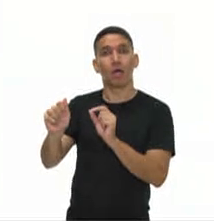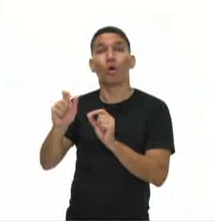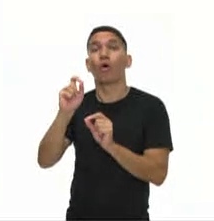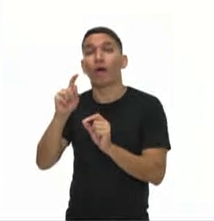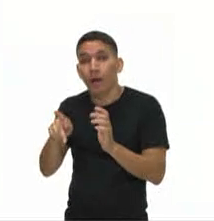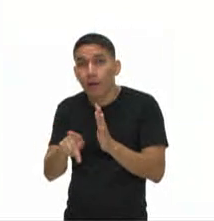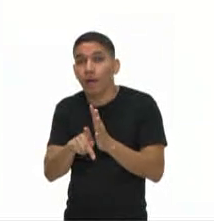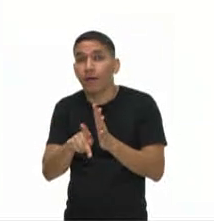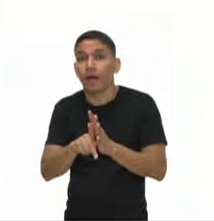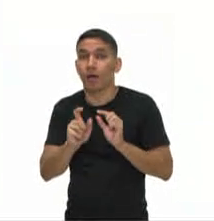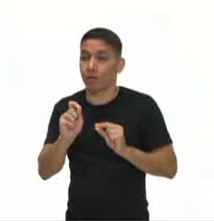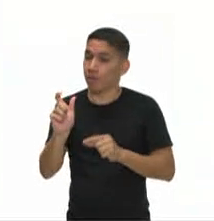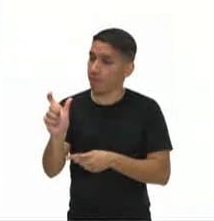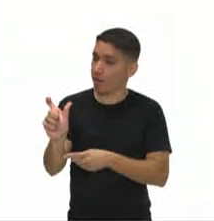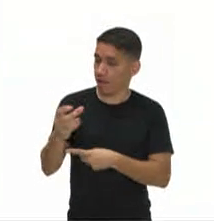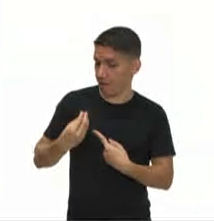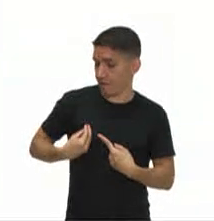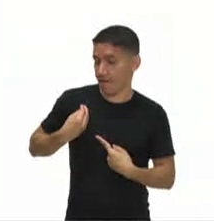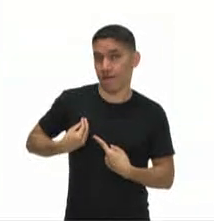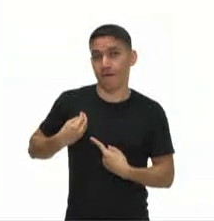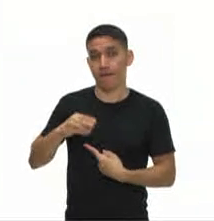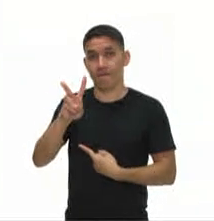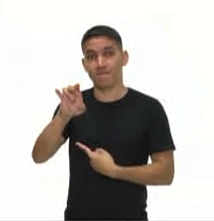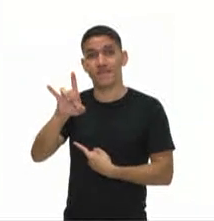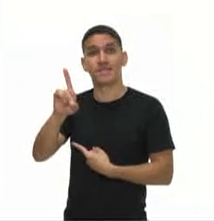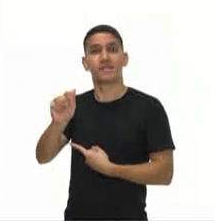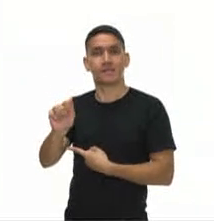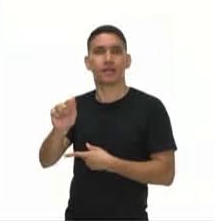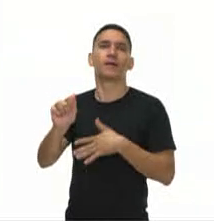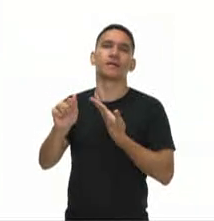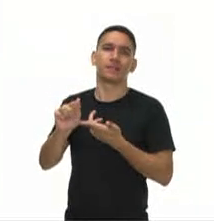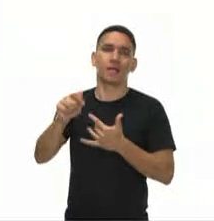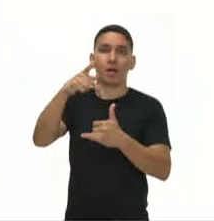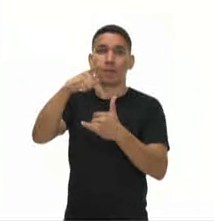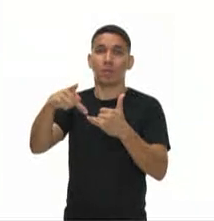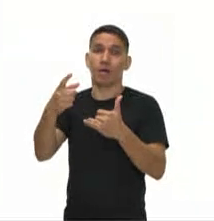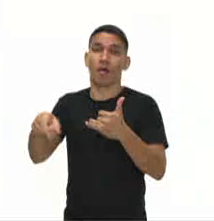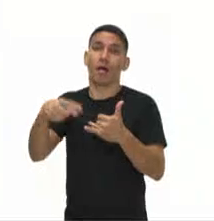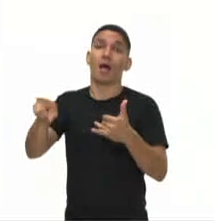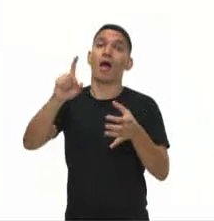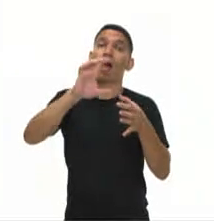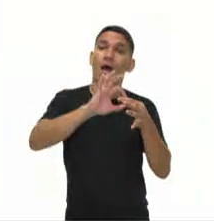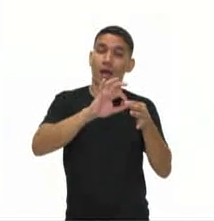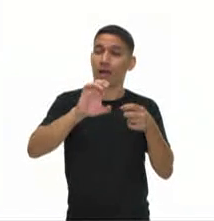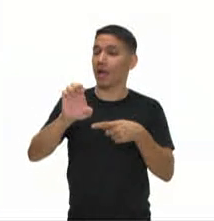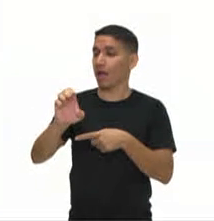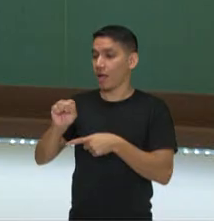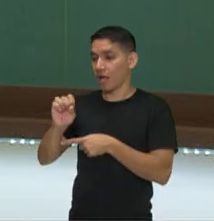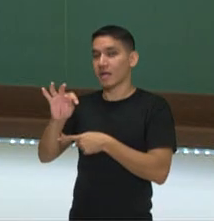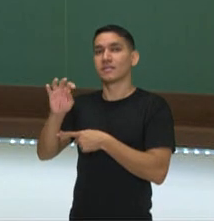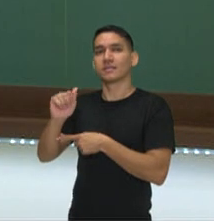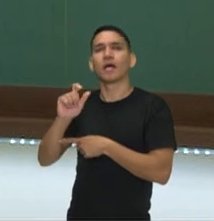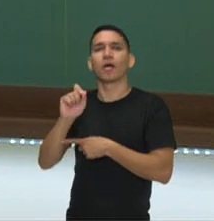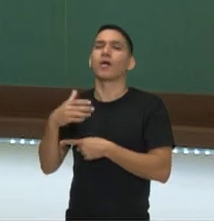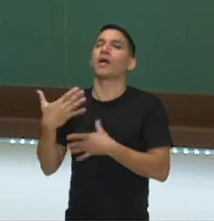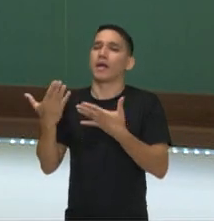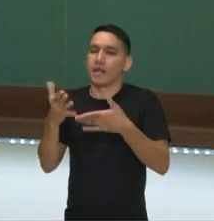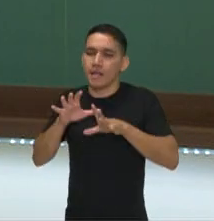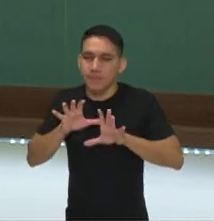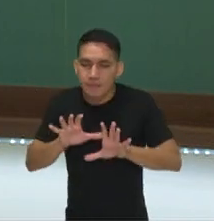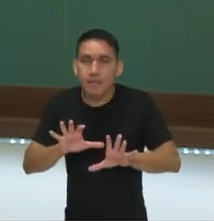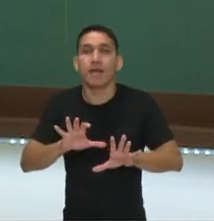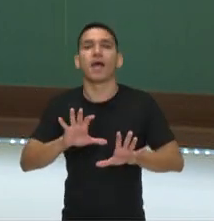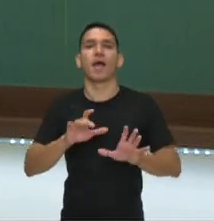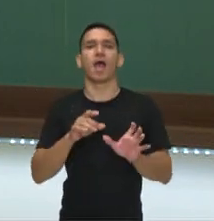a palavra vida. Então, o pronome que retoma a palavra anterior é esta, ó. E com esta